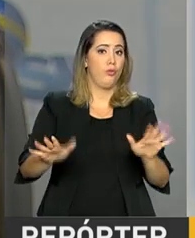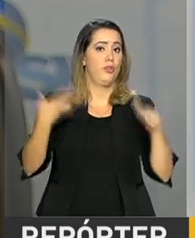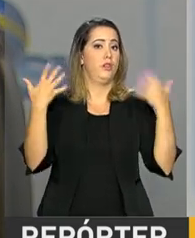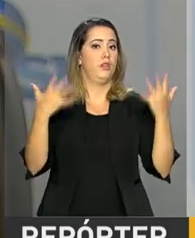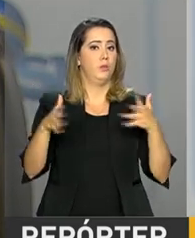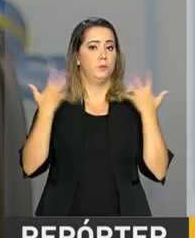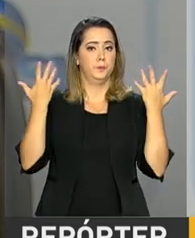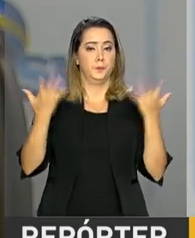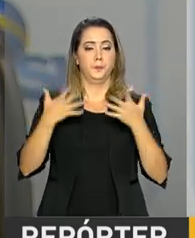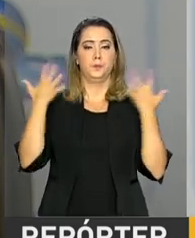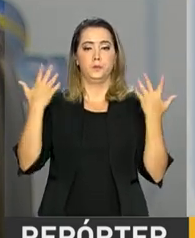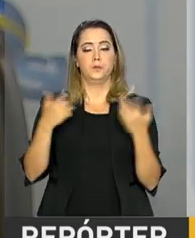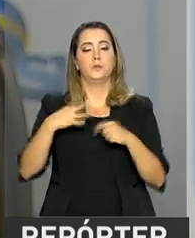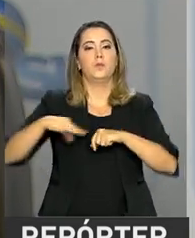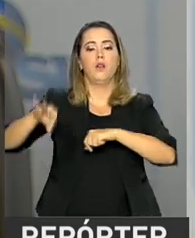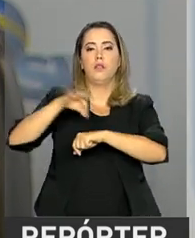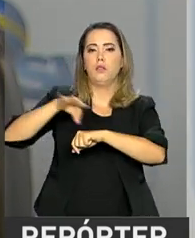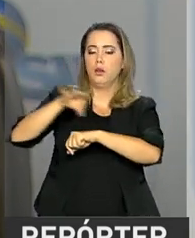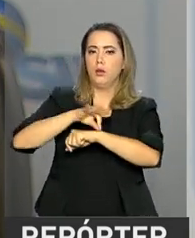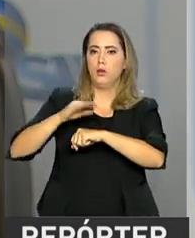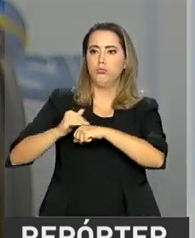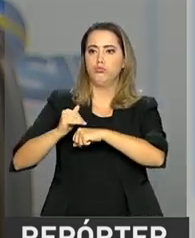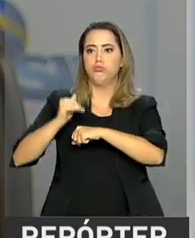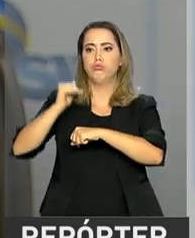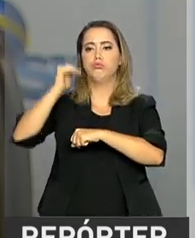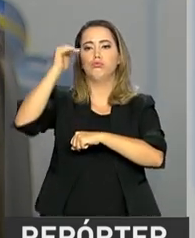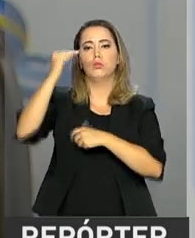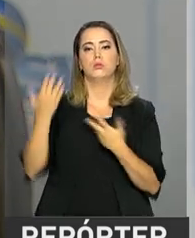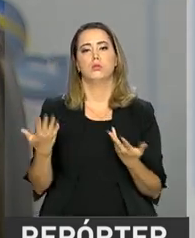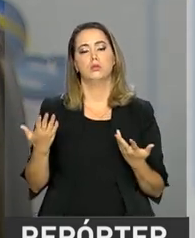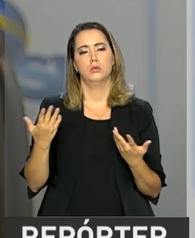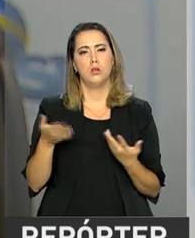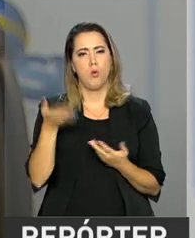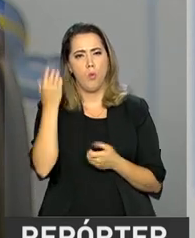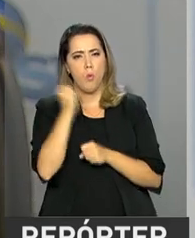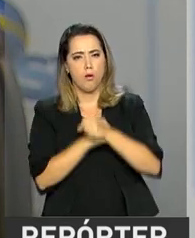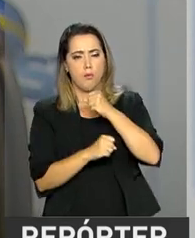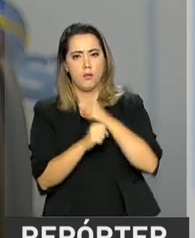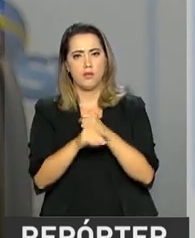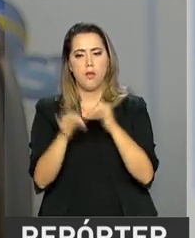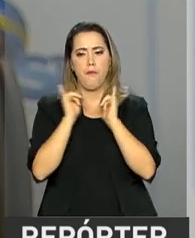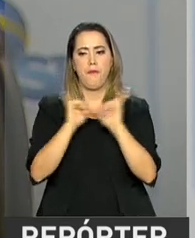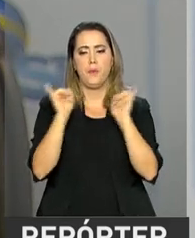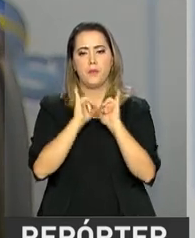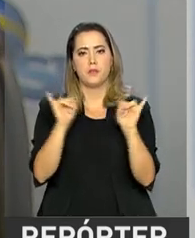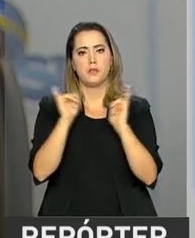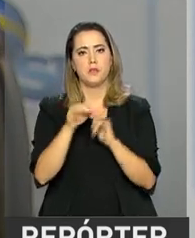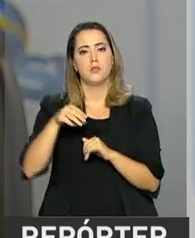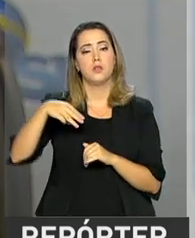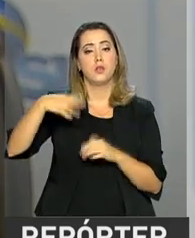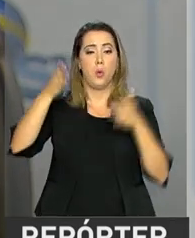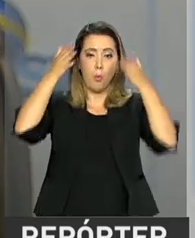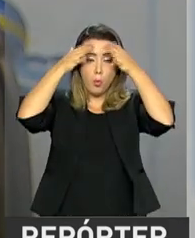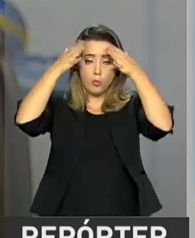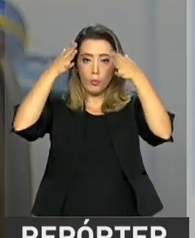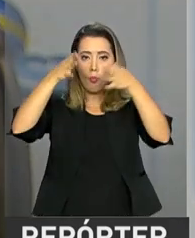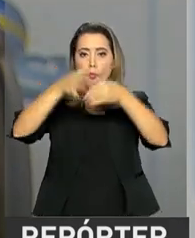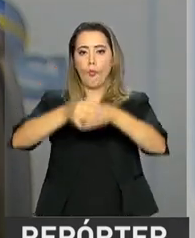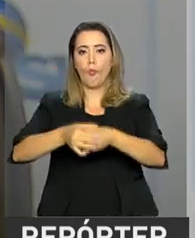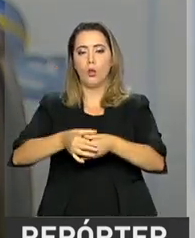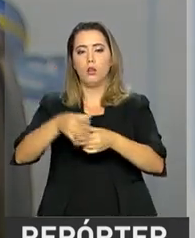incidência de dengue. Nós tivemos, ano passado, muitas notícias na imprensa sobre microcefalia, as